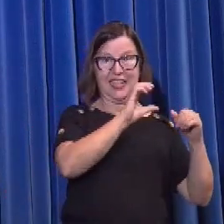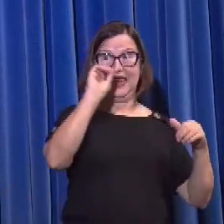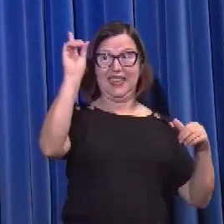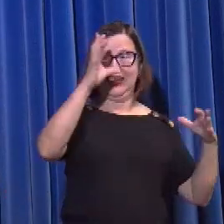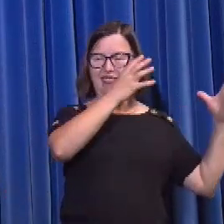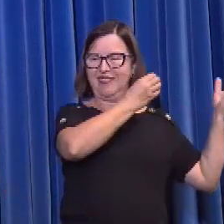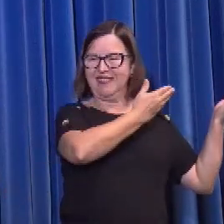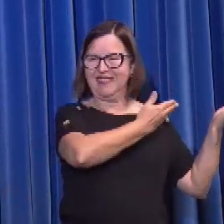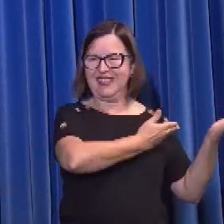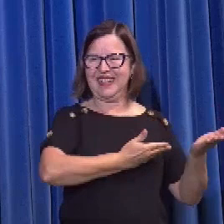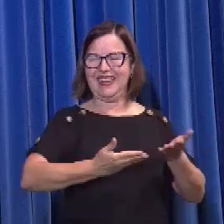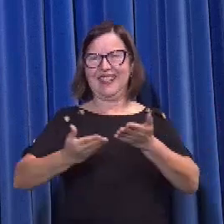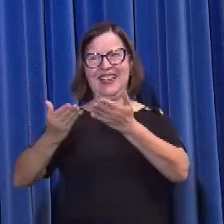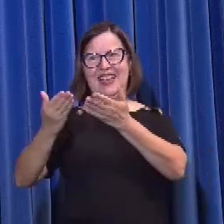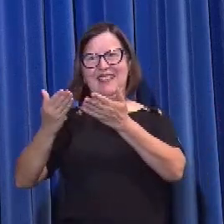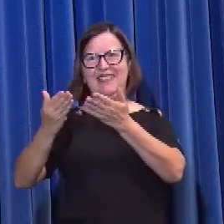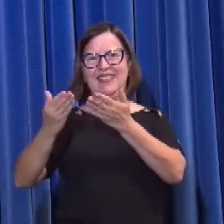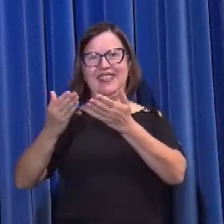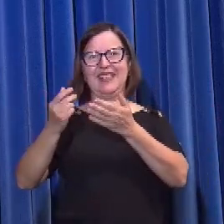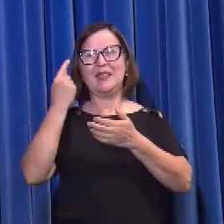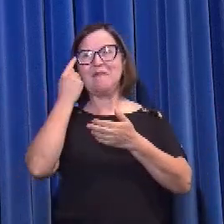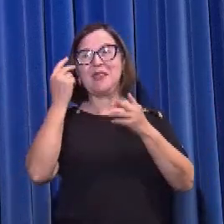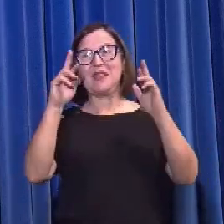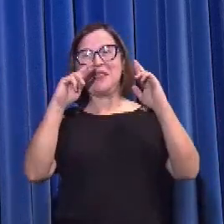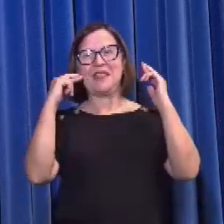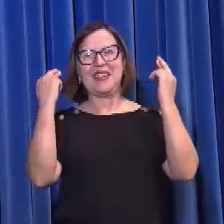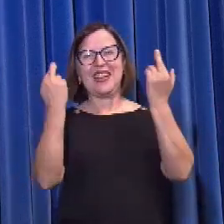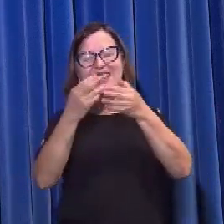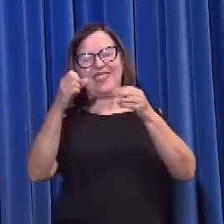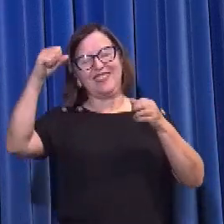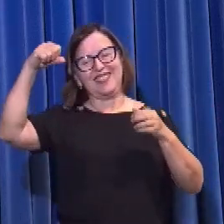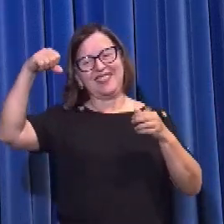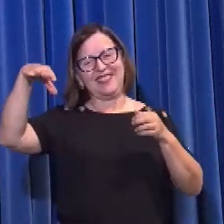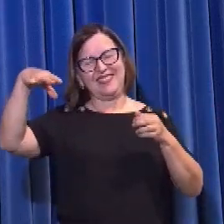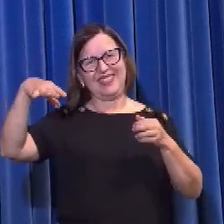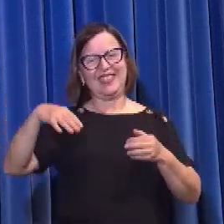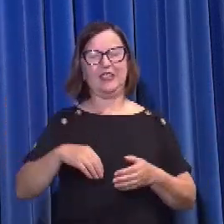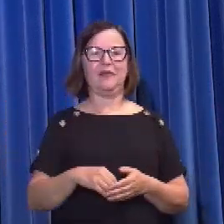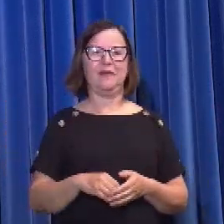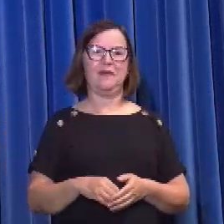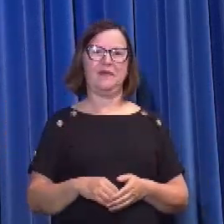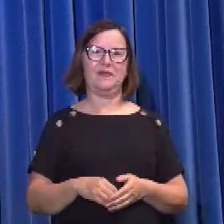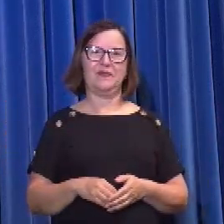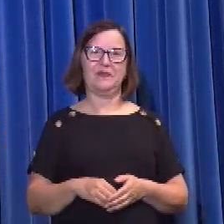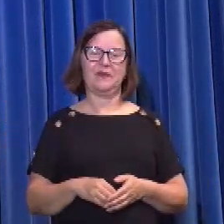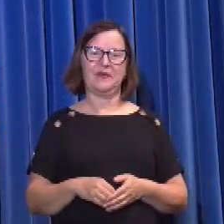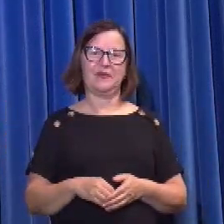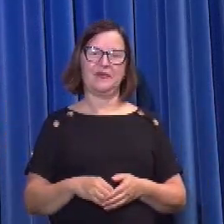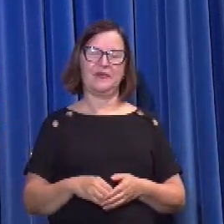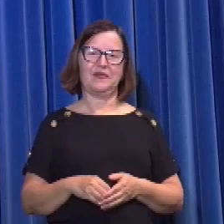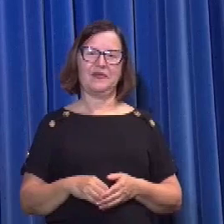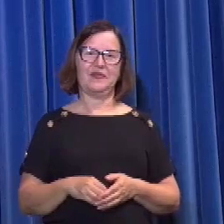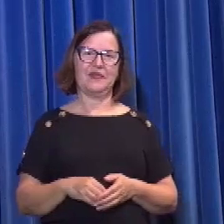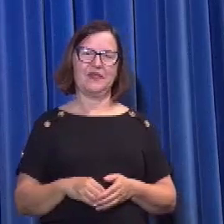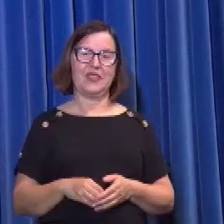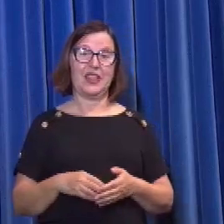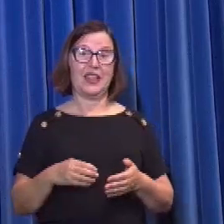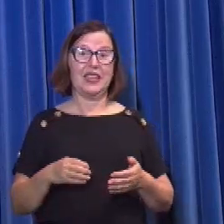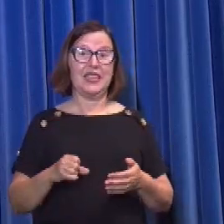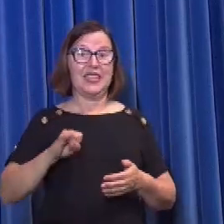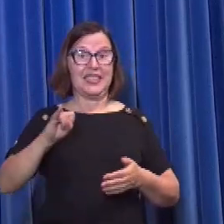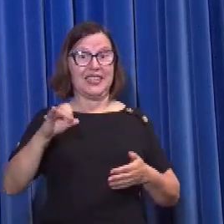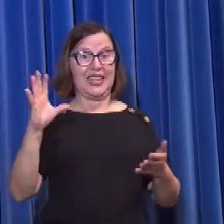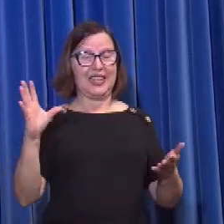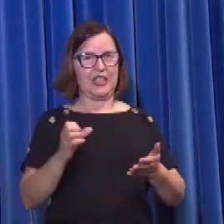Se a salvação dependesse em qualquer medida do que eu sou capaz de fazer ou contribuir para a própria salvação, nós